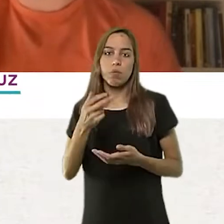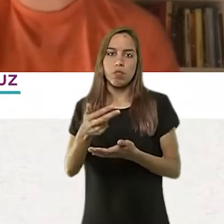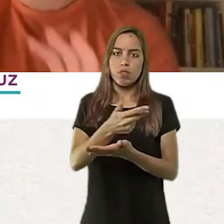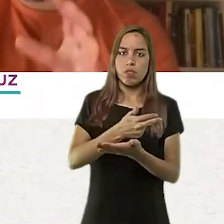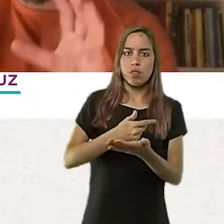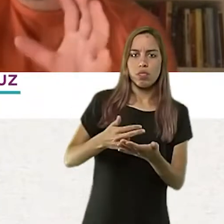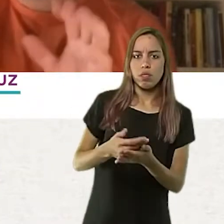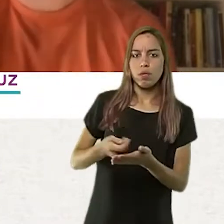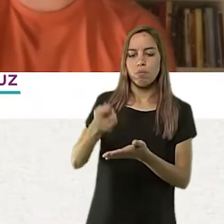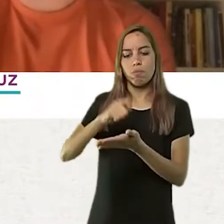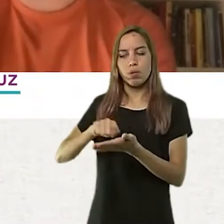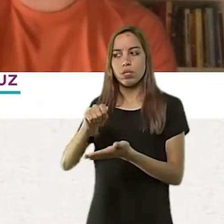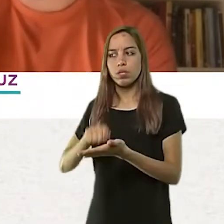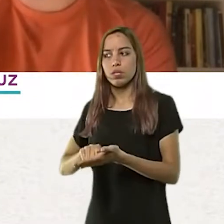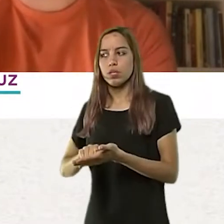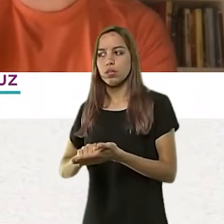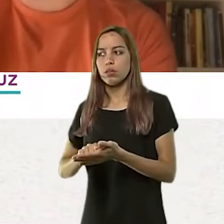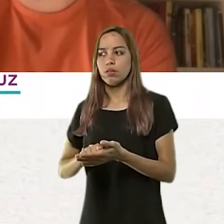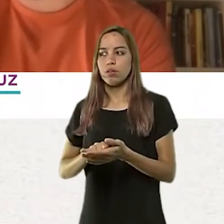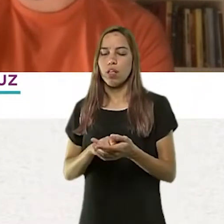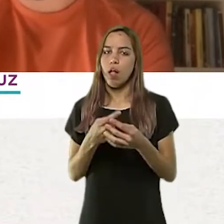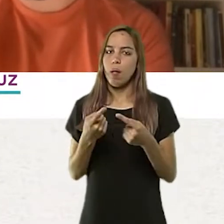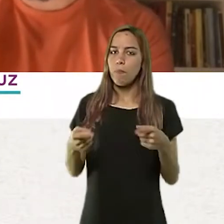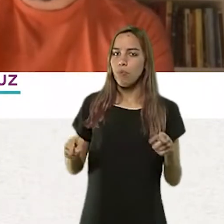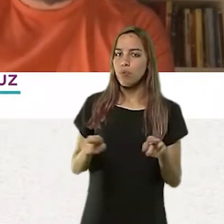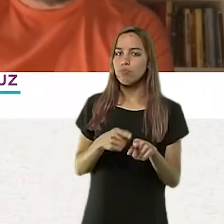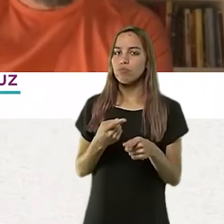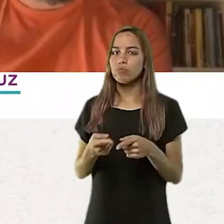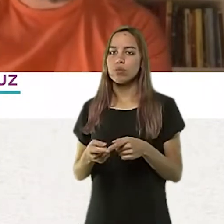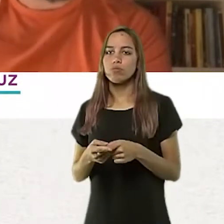por isso há aqui assim